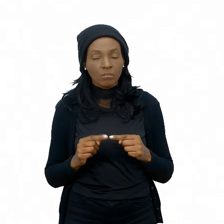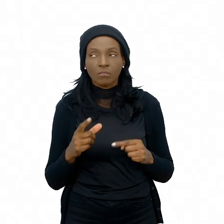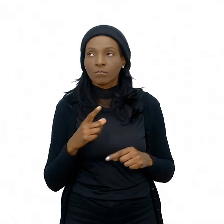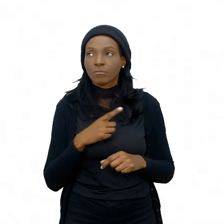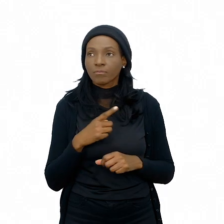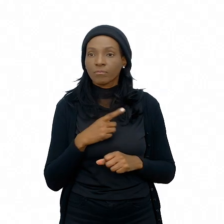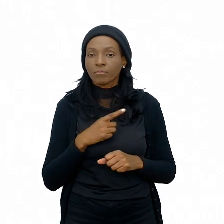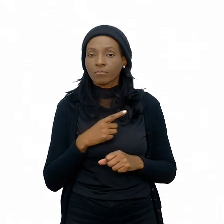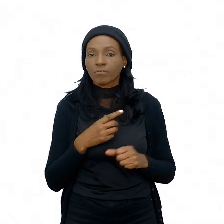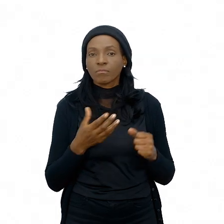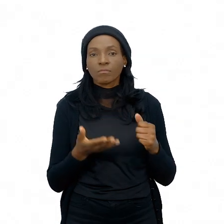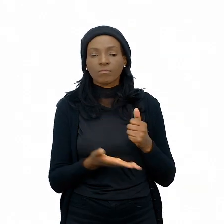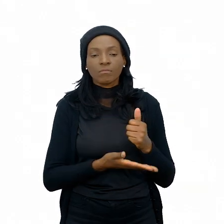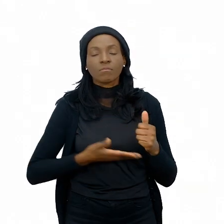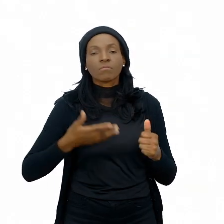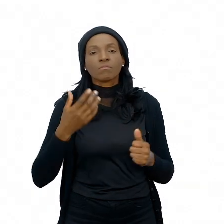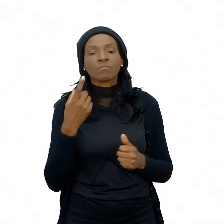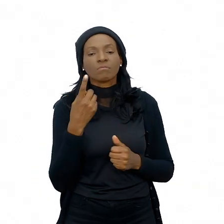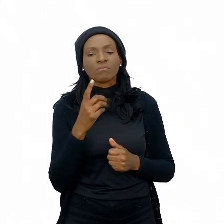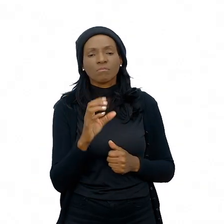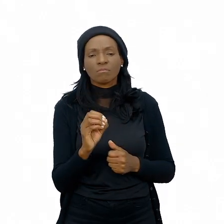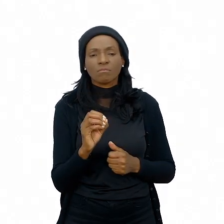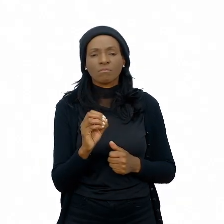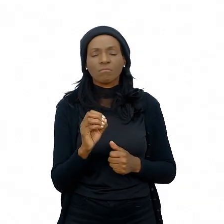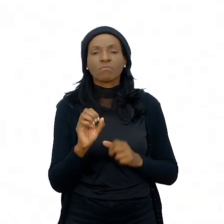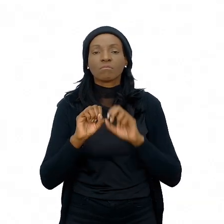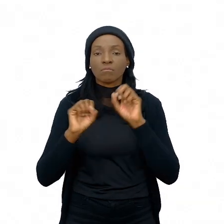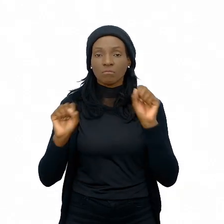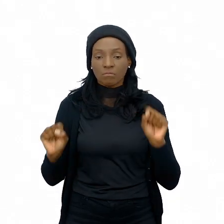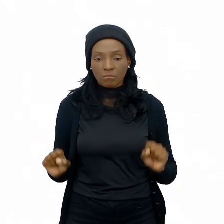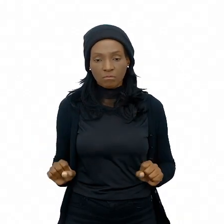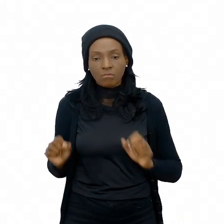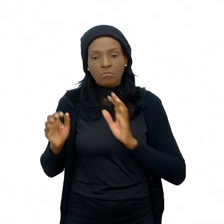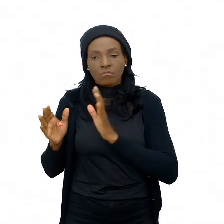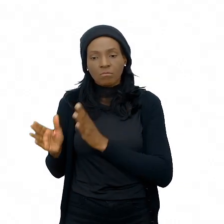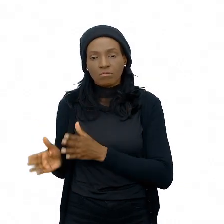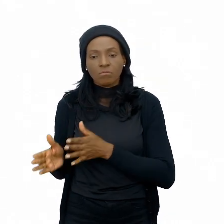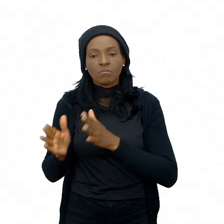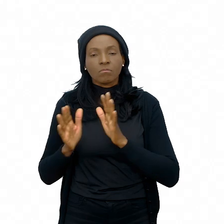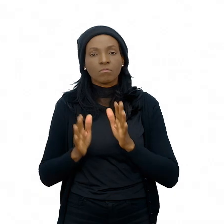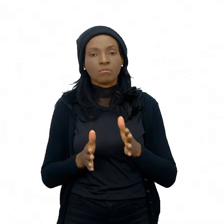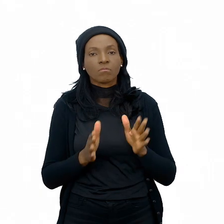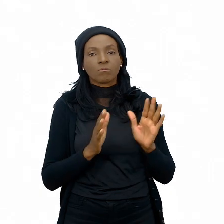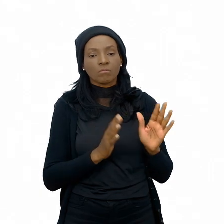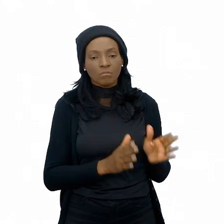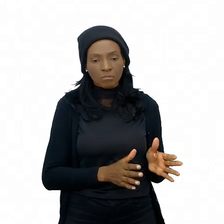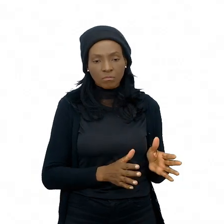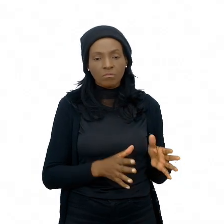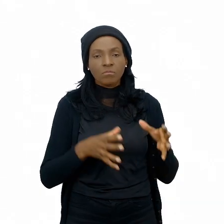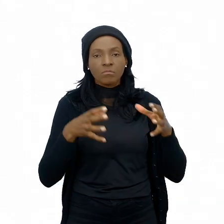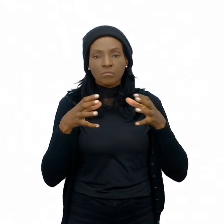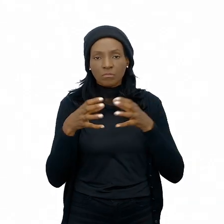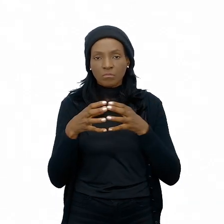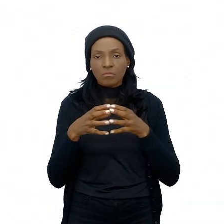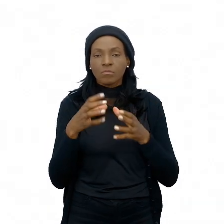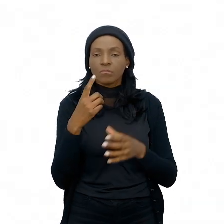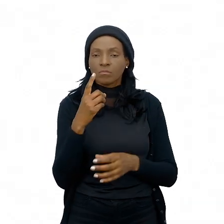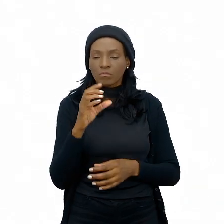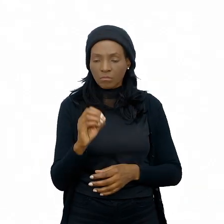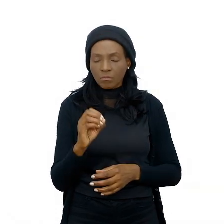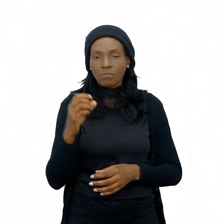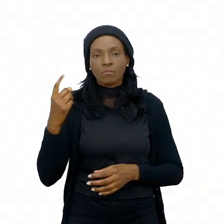tem a base 10. Nosso sistema ele se organiza a partir de agrupamentos de 10 em